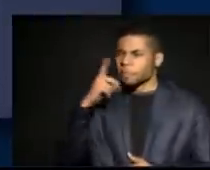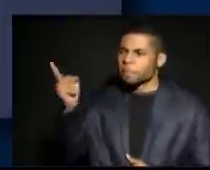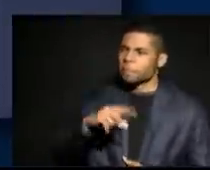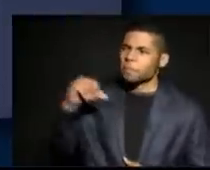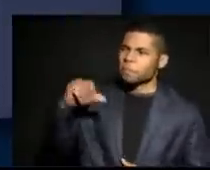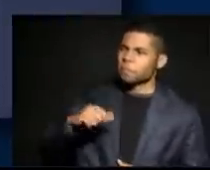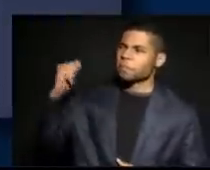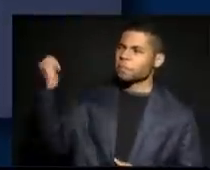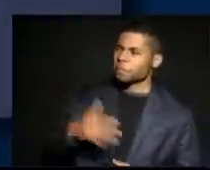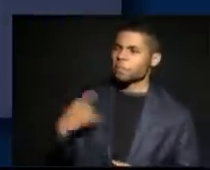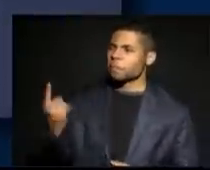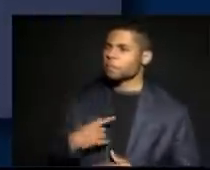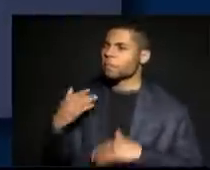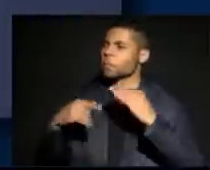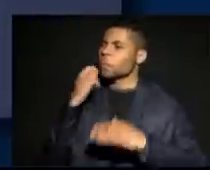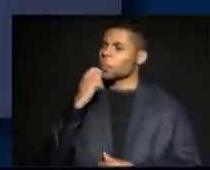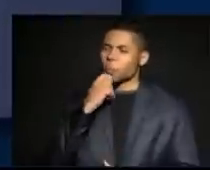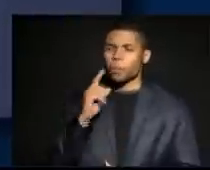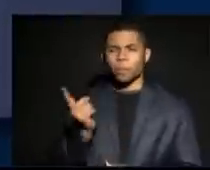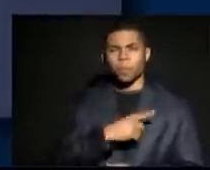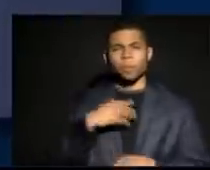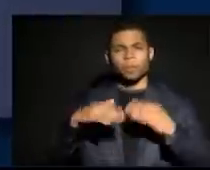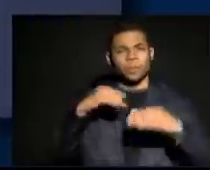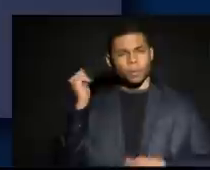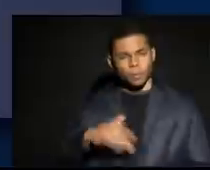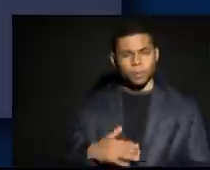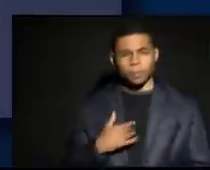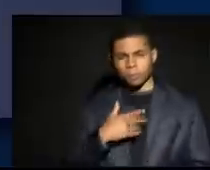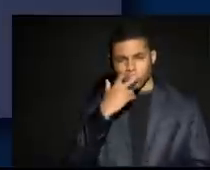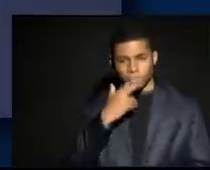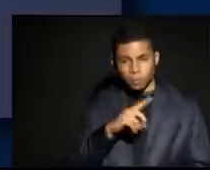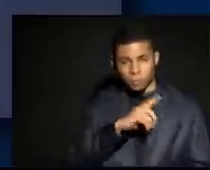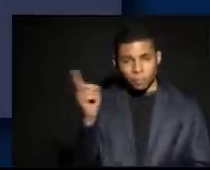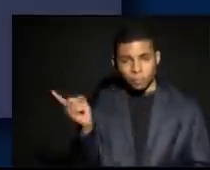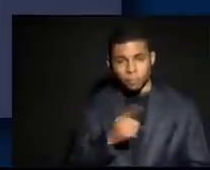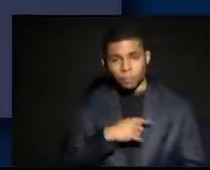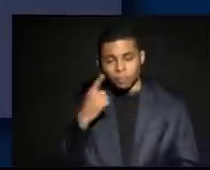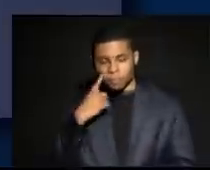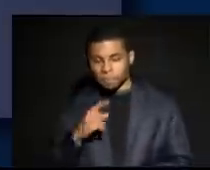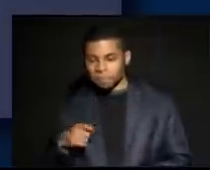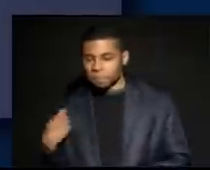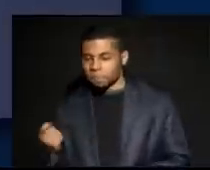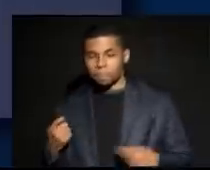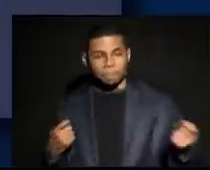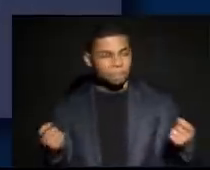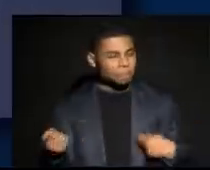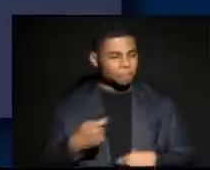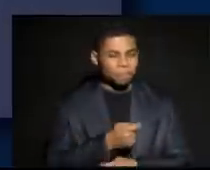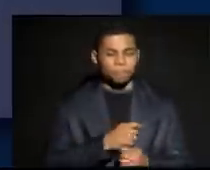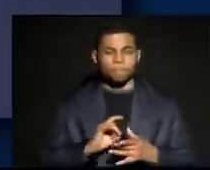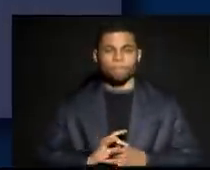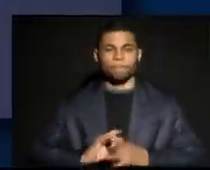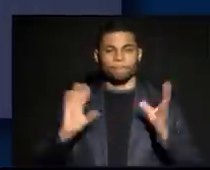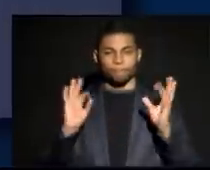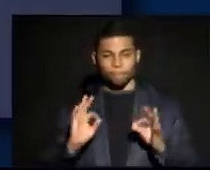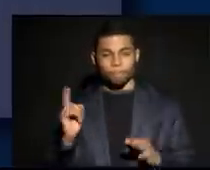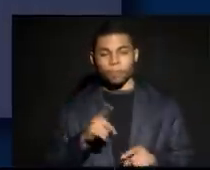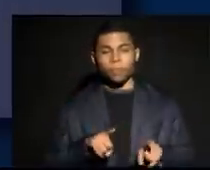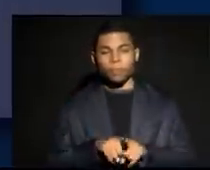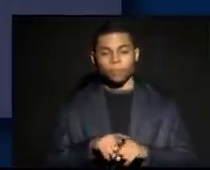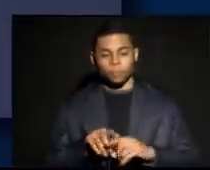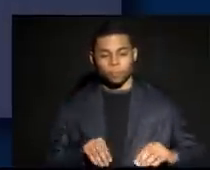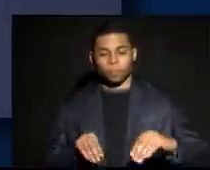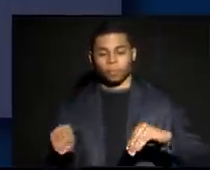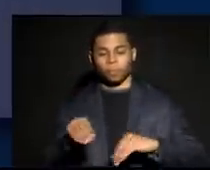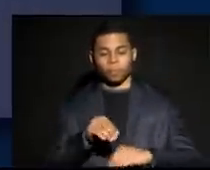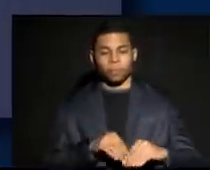muito ruim que a gente não dou para frente a gente andou para frente sim eu acho que desde que a gente se redemocratizou na isso é um jogo de tabuleiro